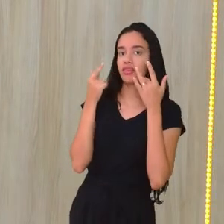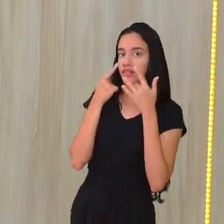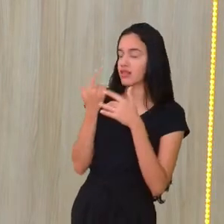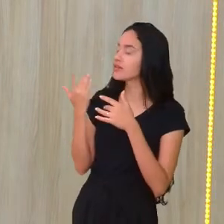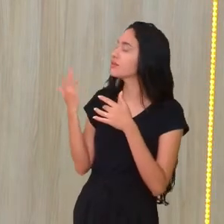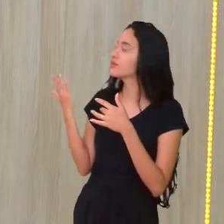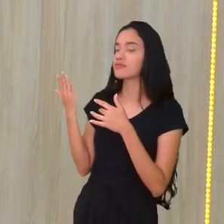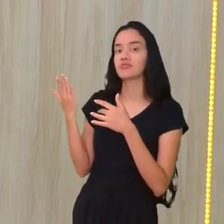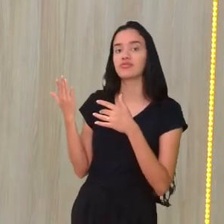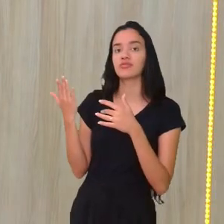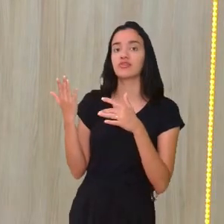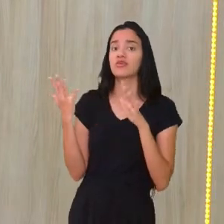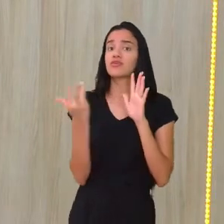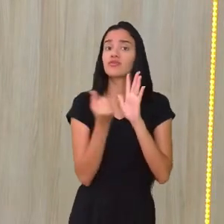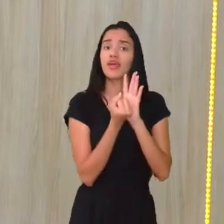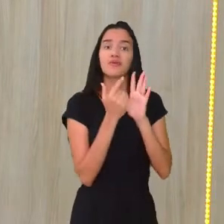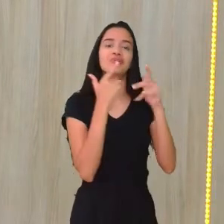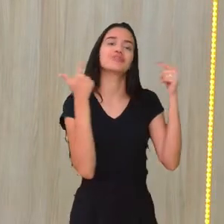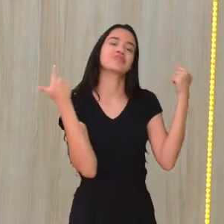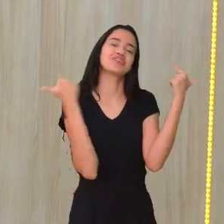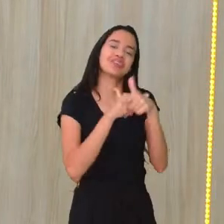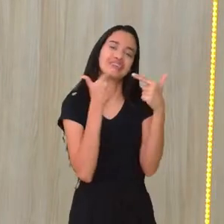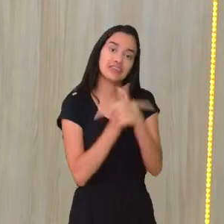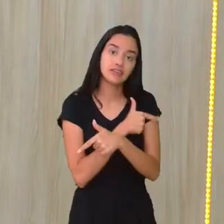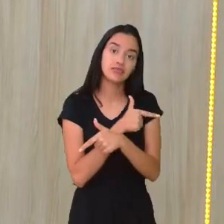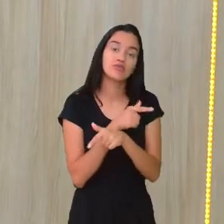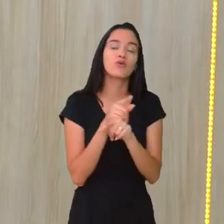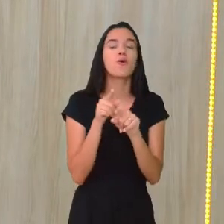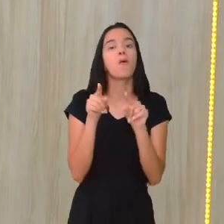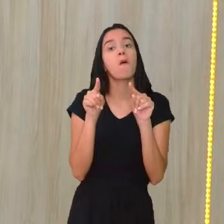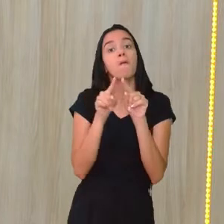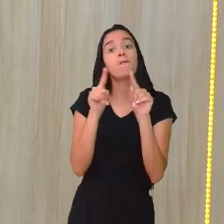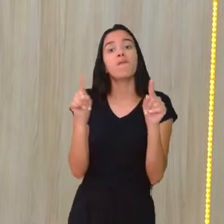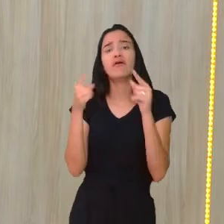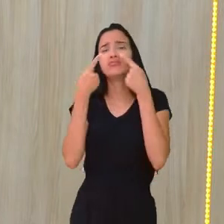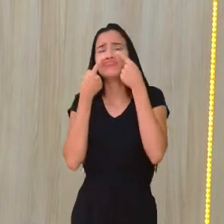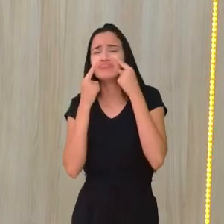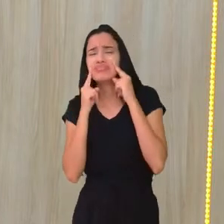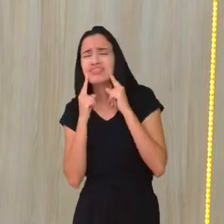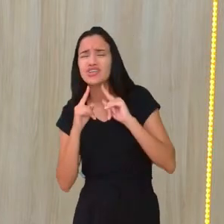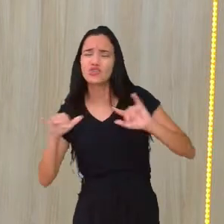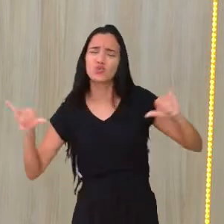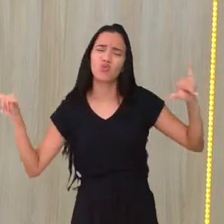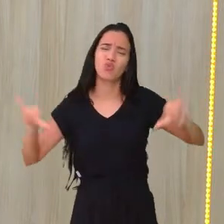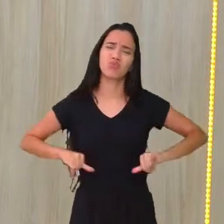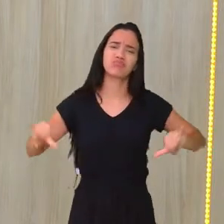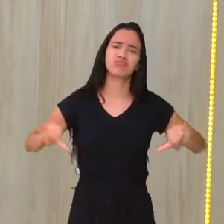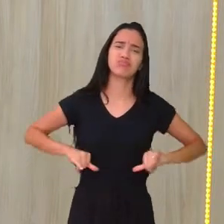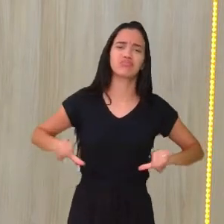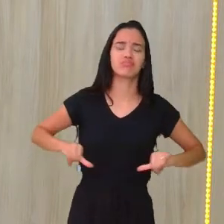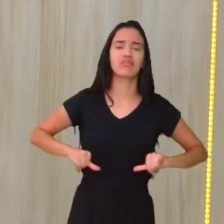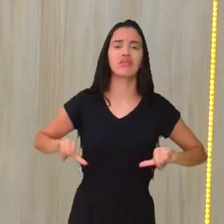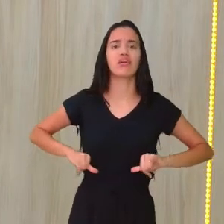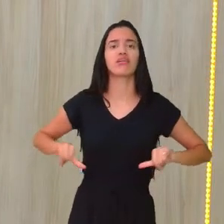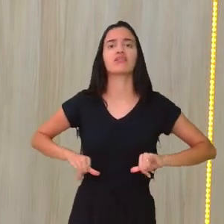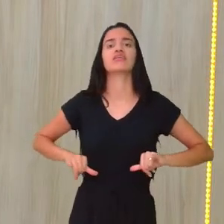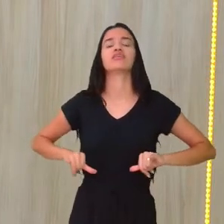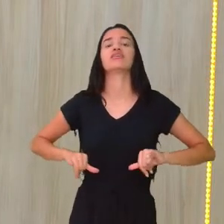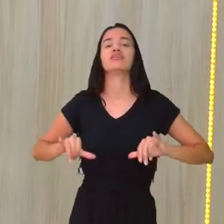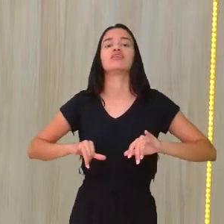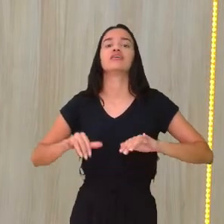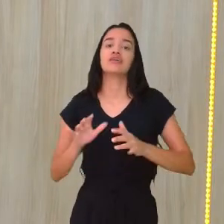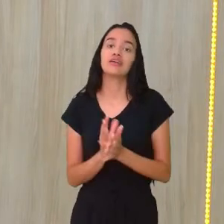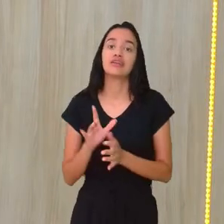ele foi marcado por risos, mas também por lágrimas, sofrimentos, porque tinham